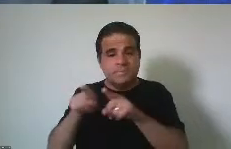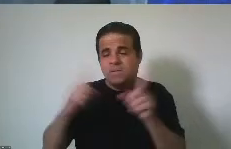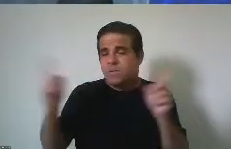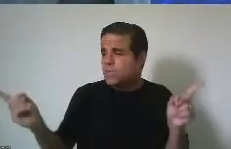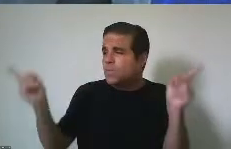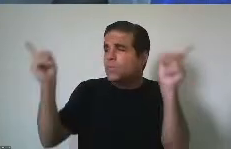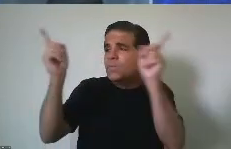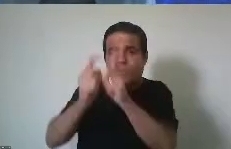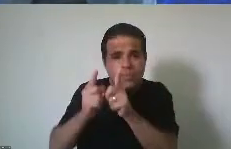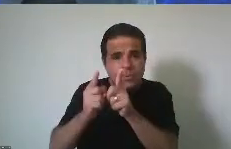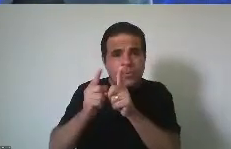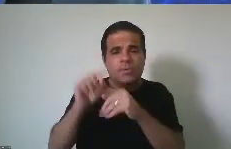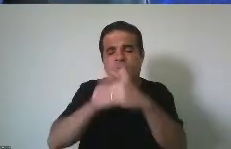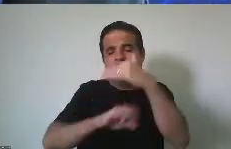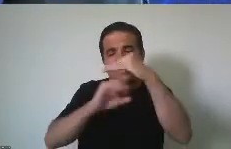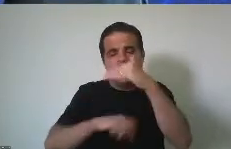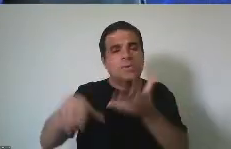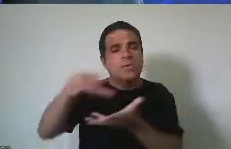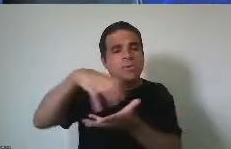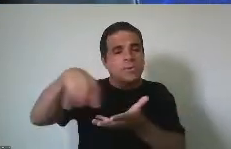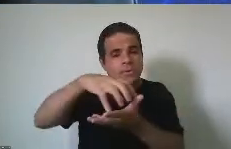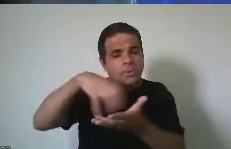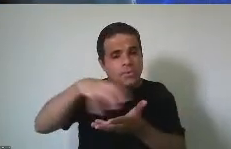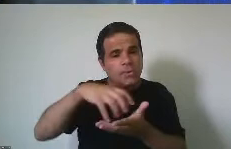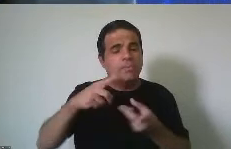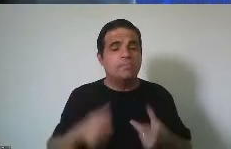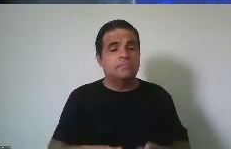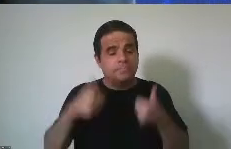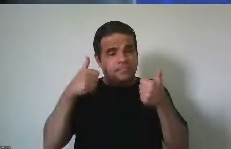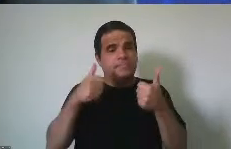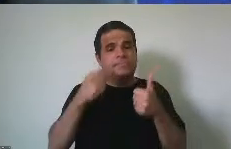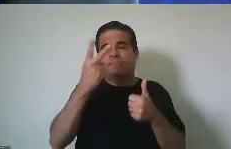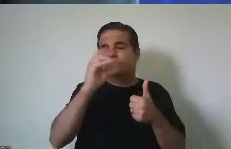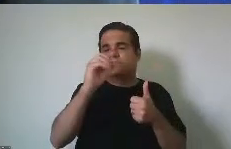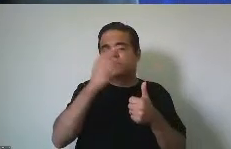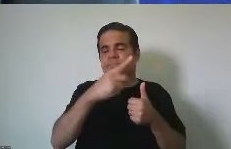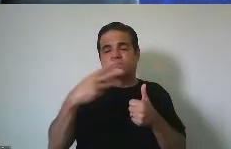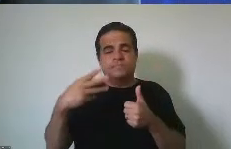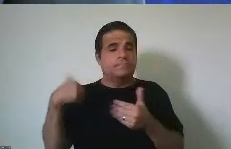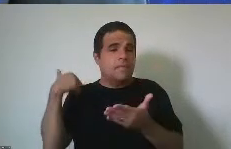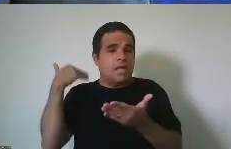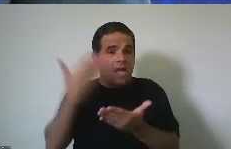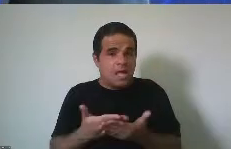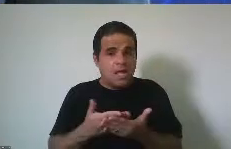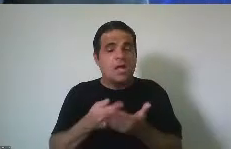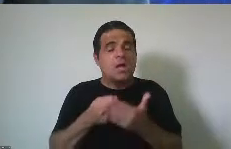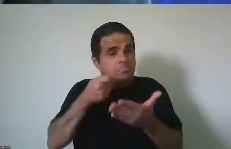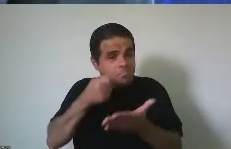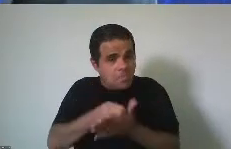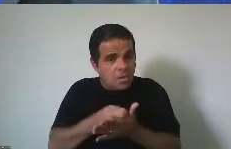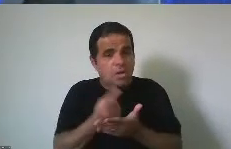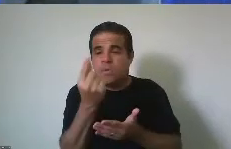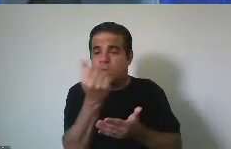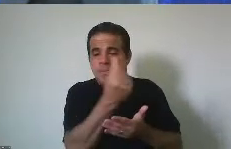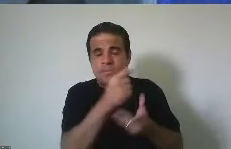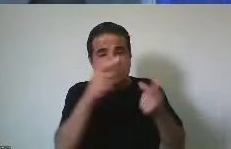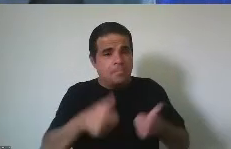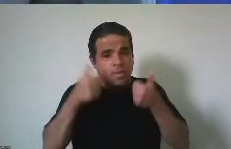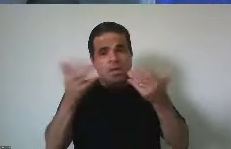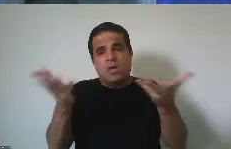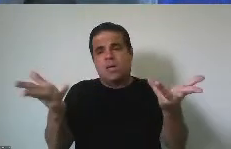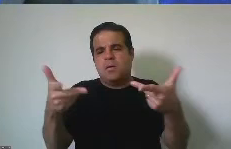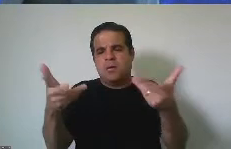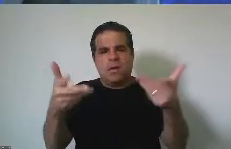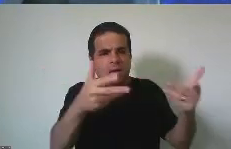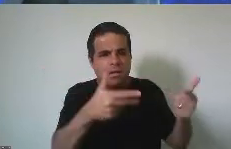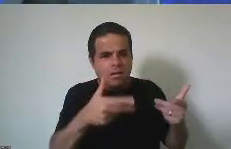no setor de transmissão então desde 2003 cobra um prêmio eficiência sobre o curso real